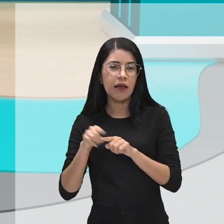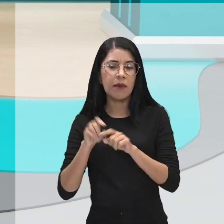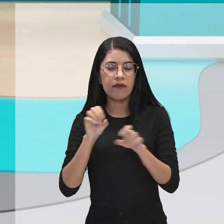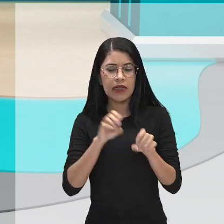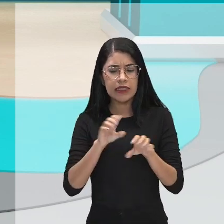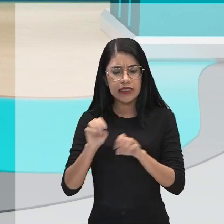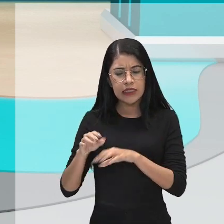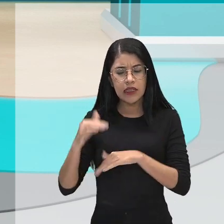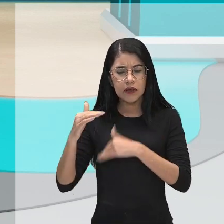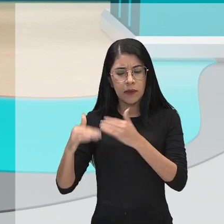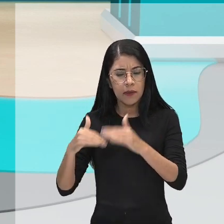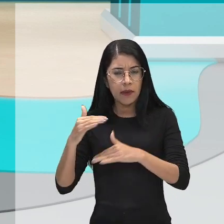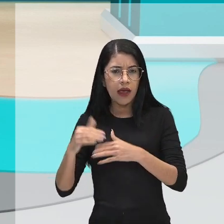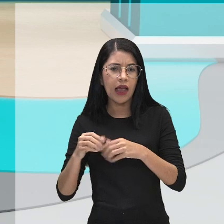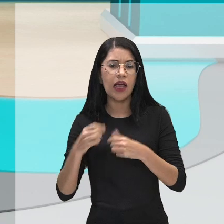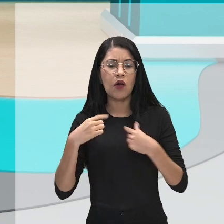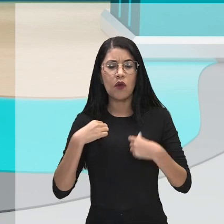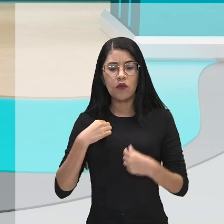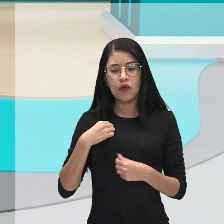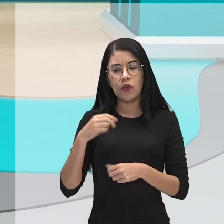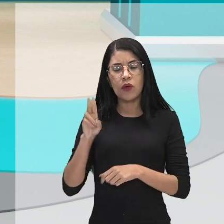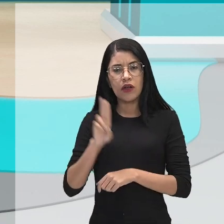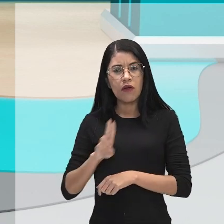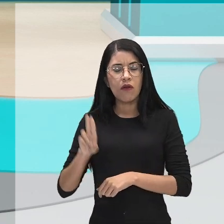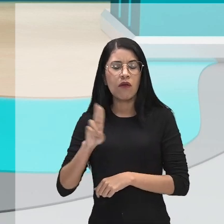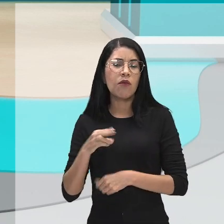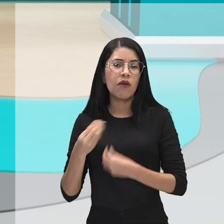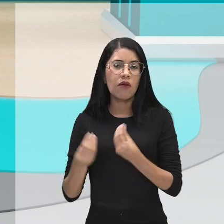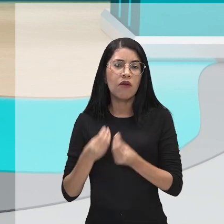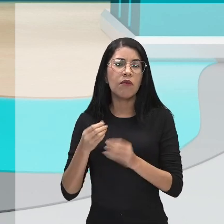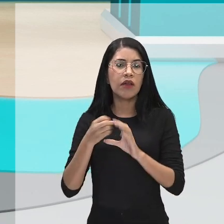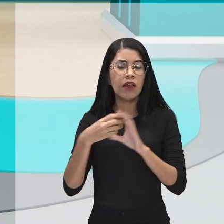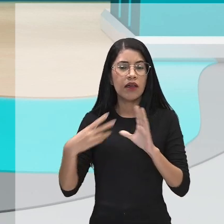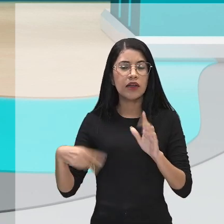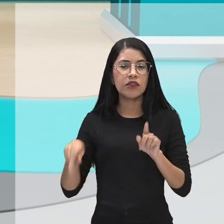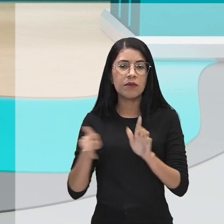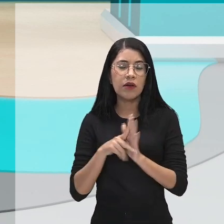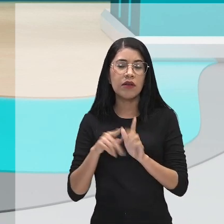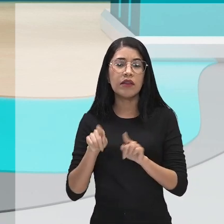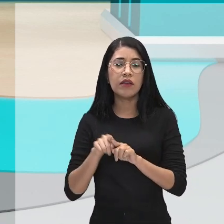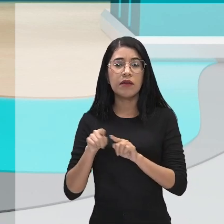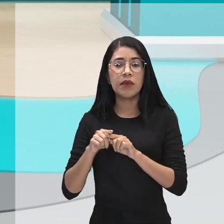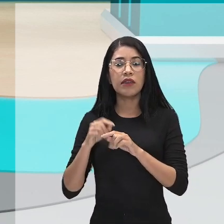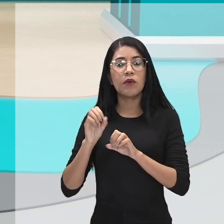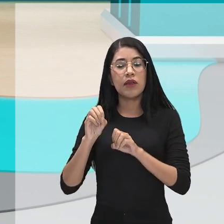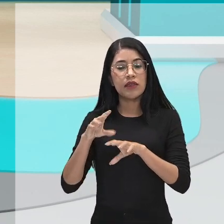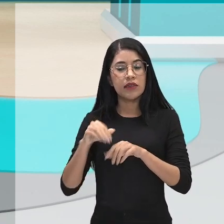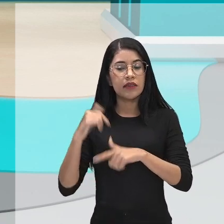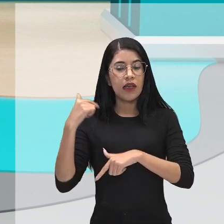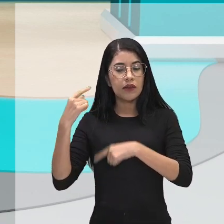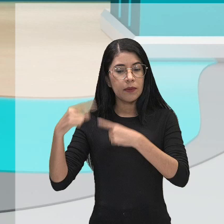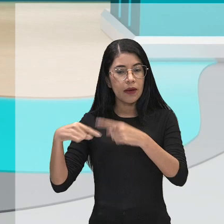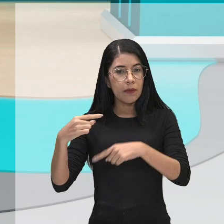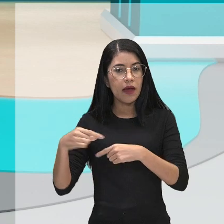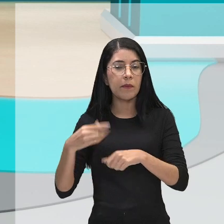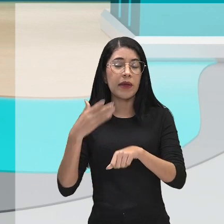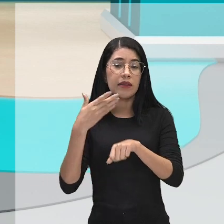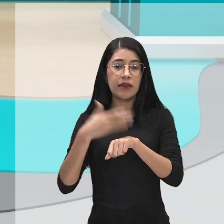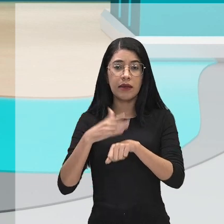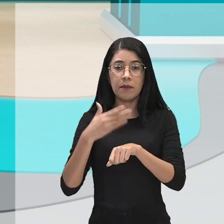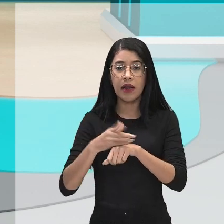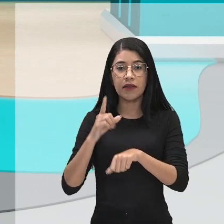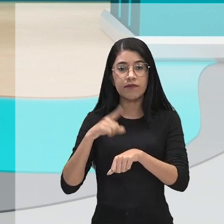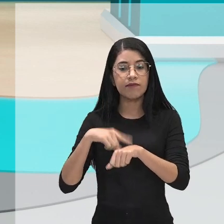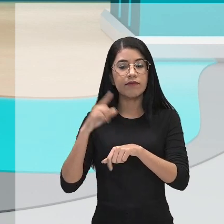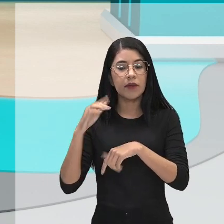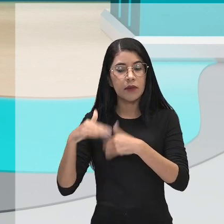passos, alguém diz que o figurino é daquela forma, então é passado através principalmente da prática. As